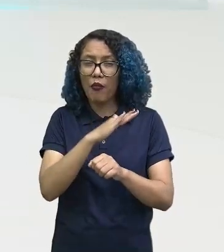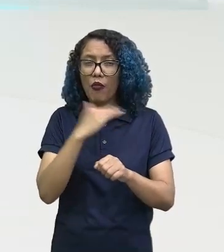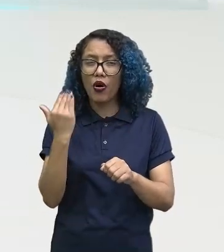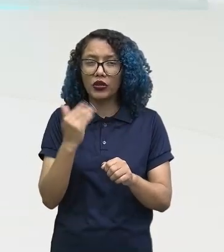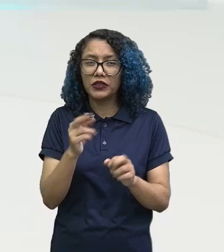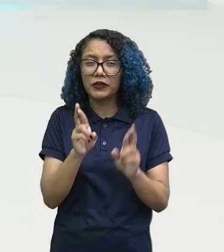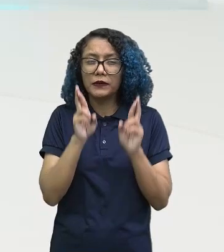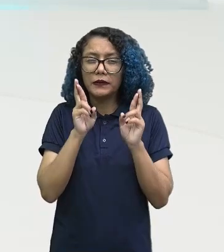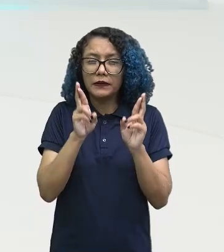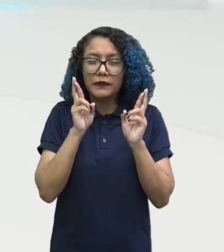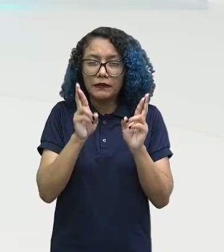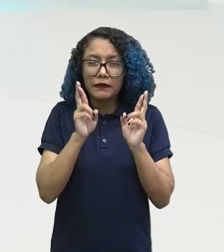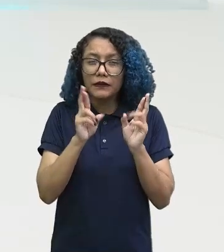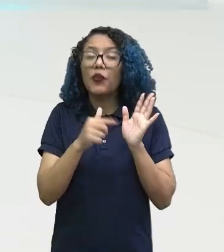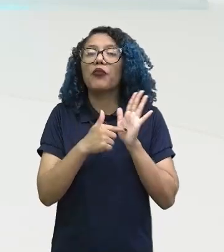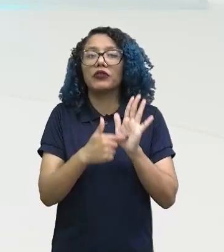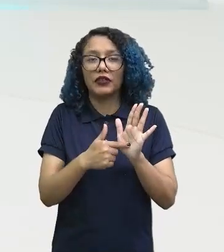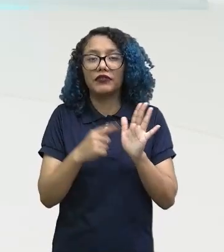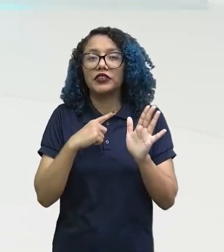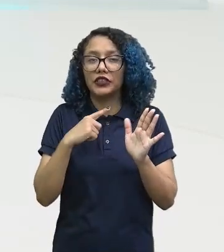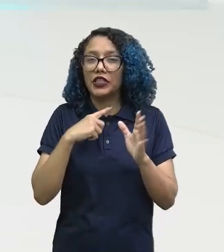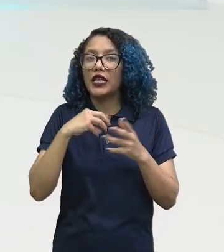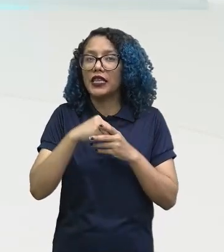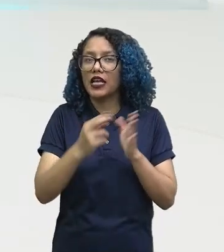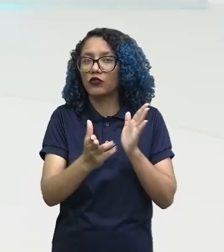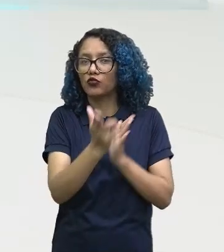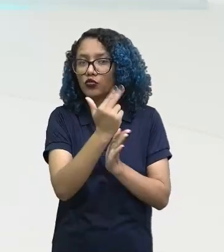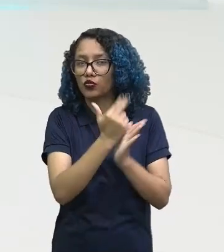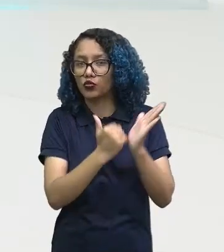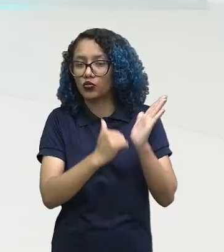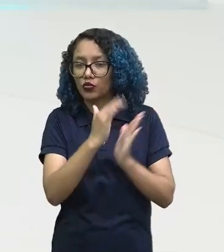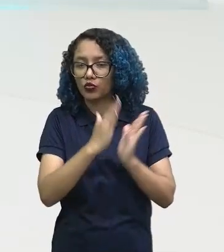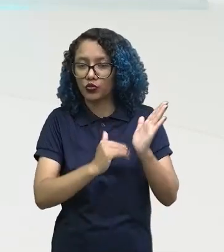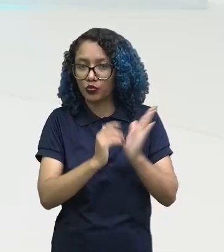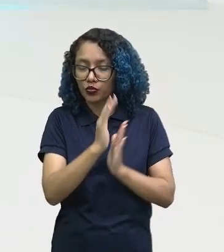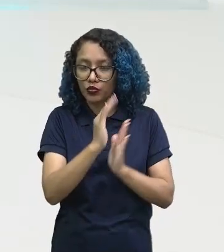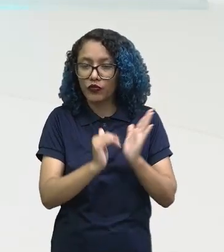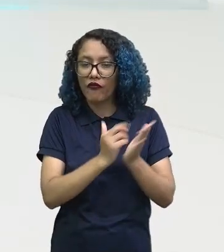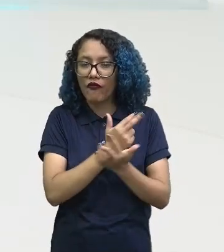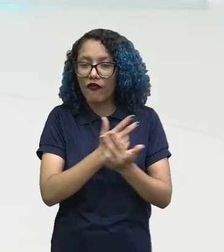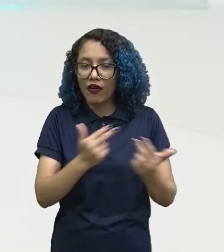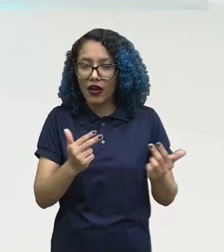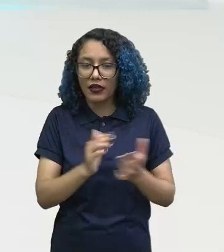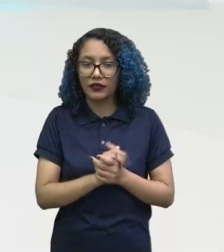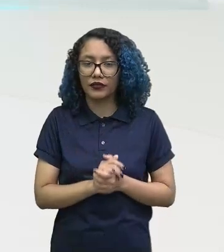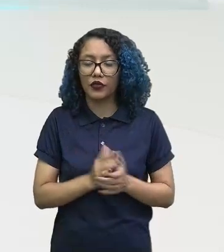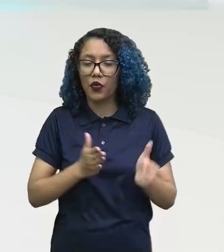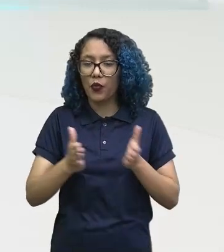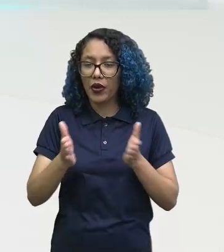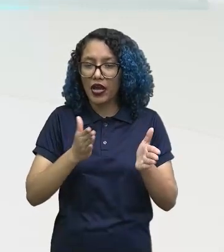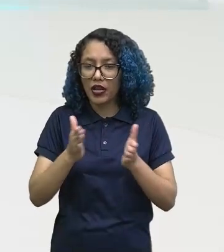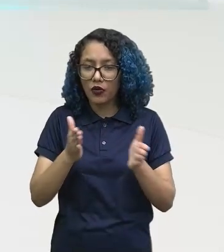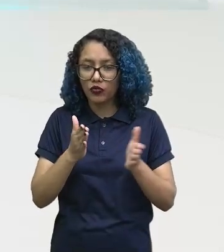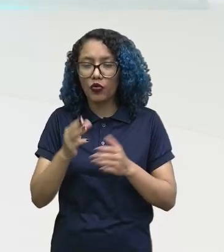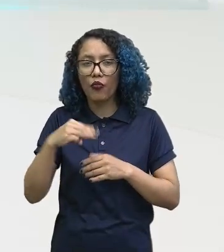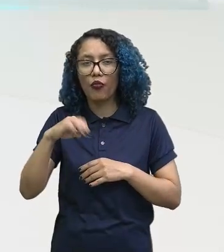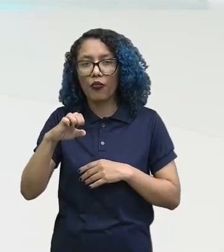morte. Durante os períodos do Médio e Novo Império, uma